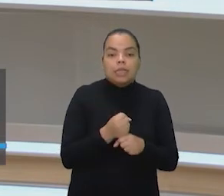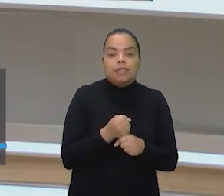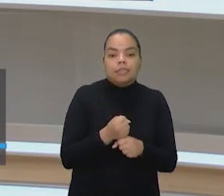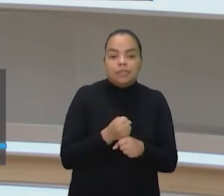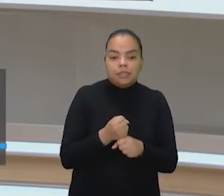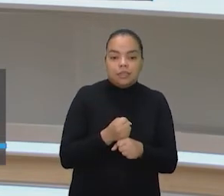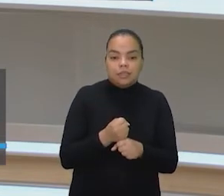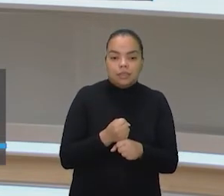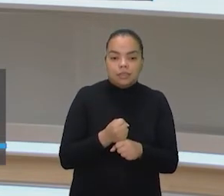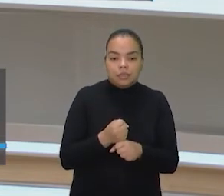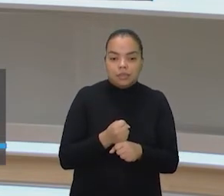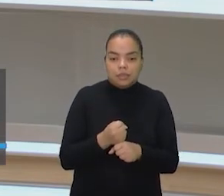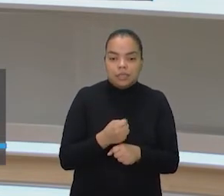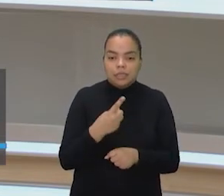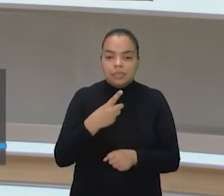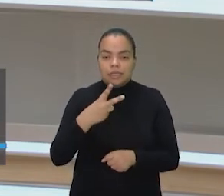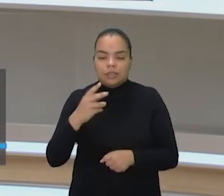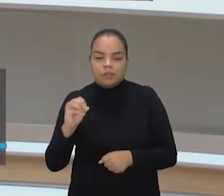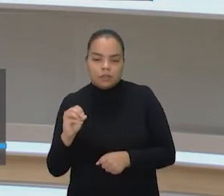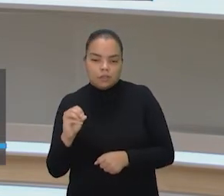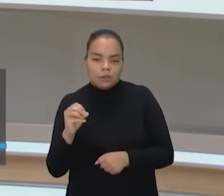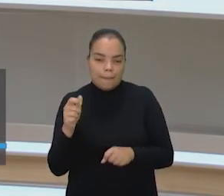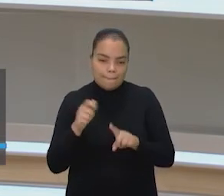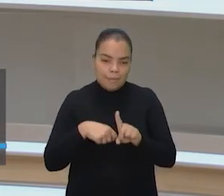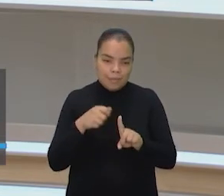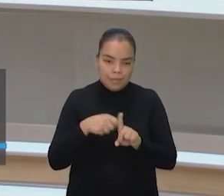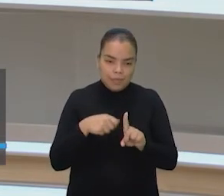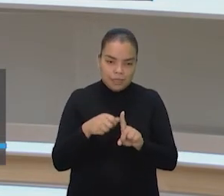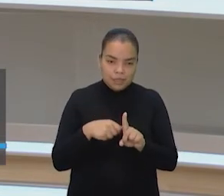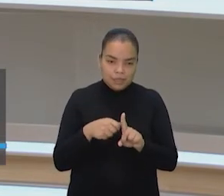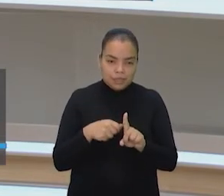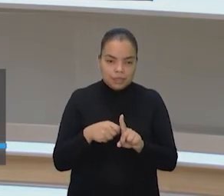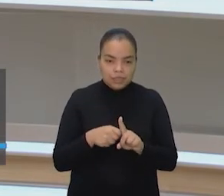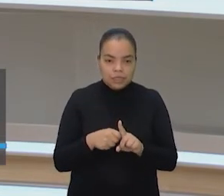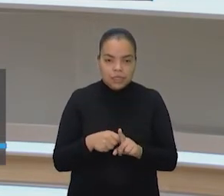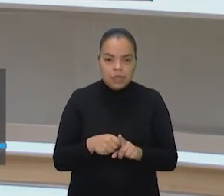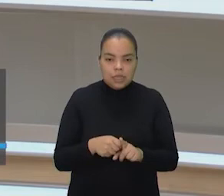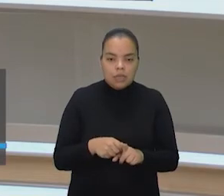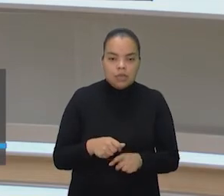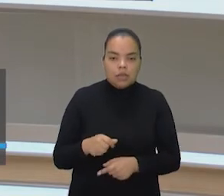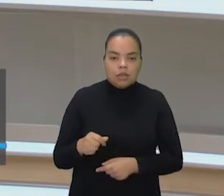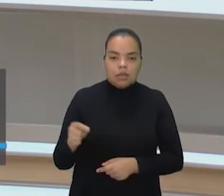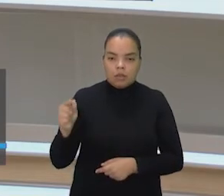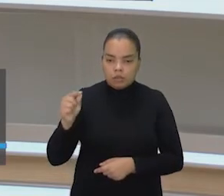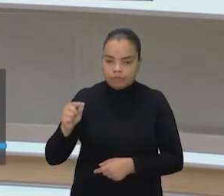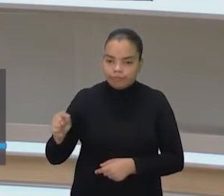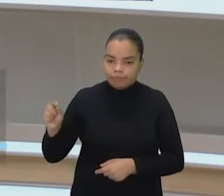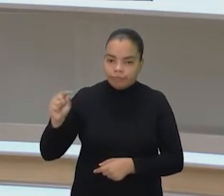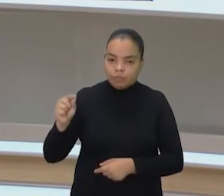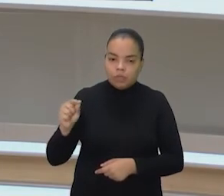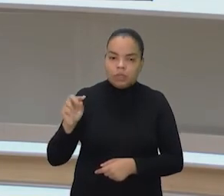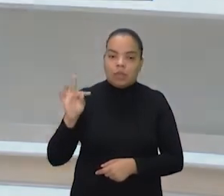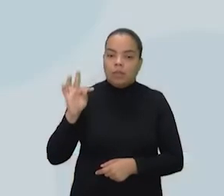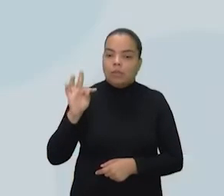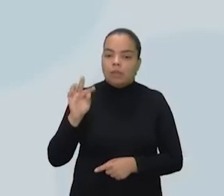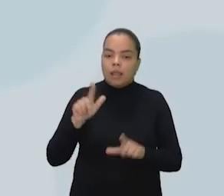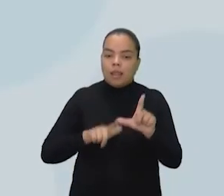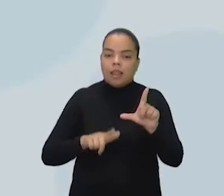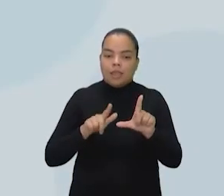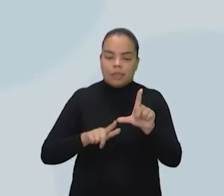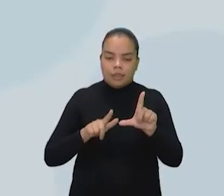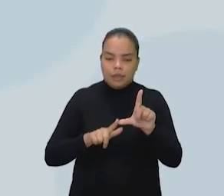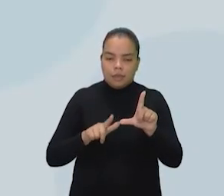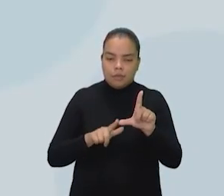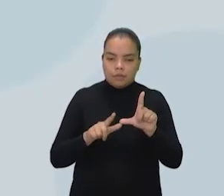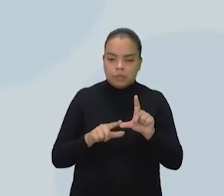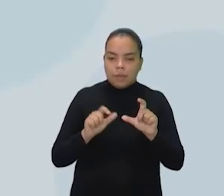fazer 120 meses, tá certo? De todo modo, o expoente é uma letra. E quando o expoente é uma